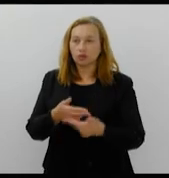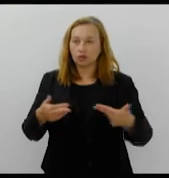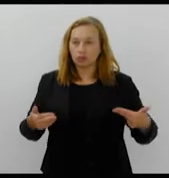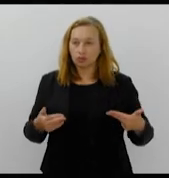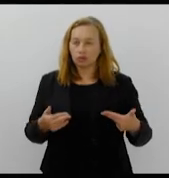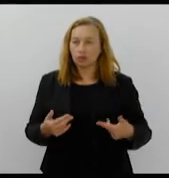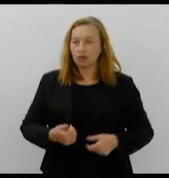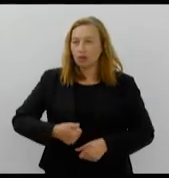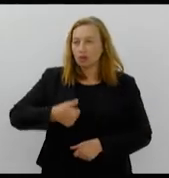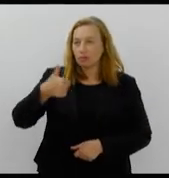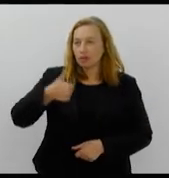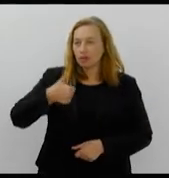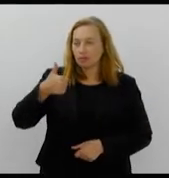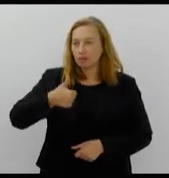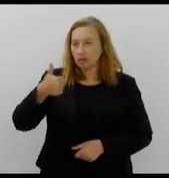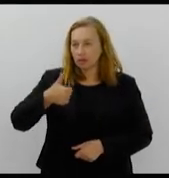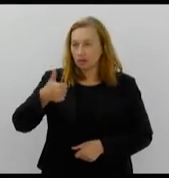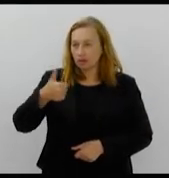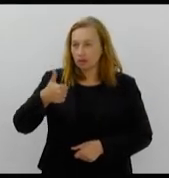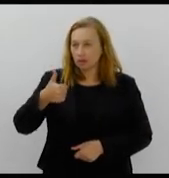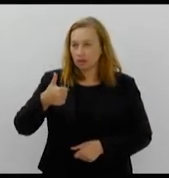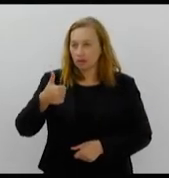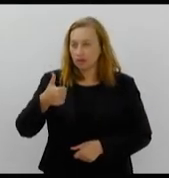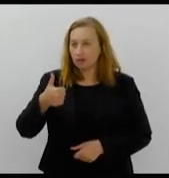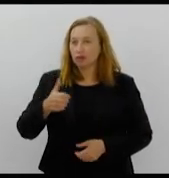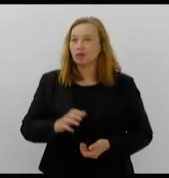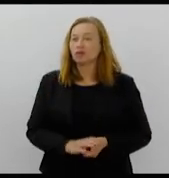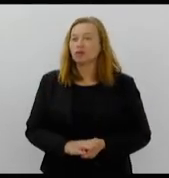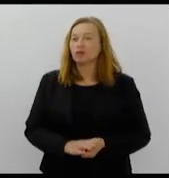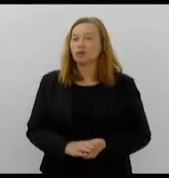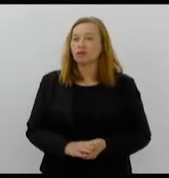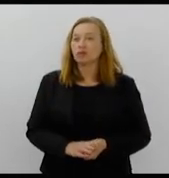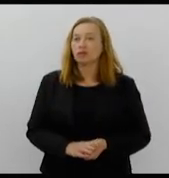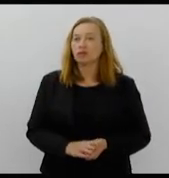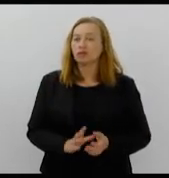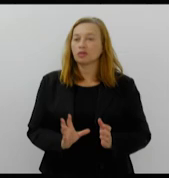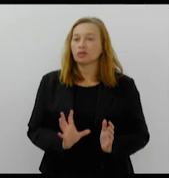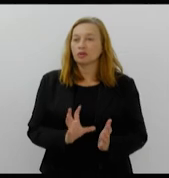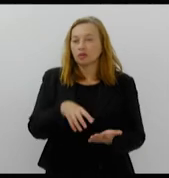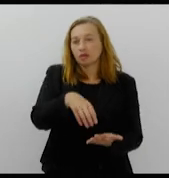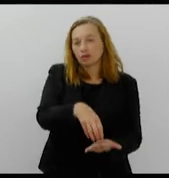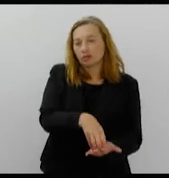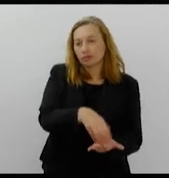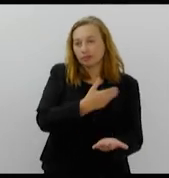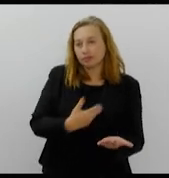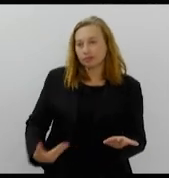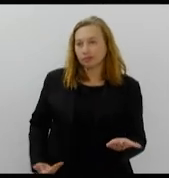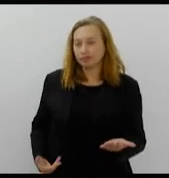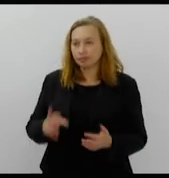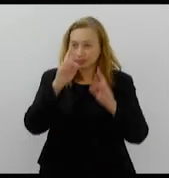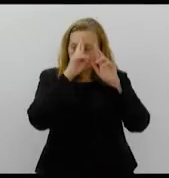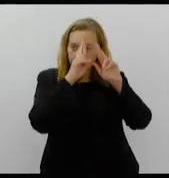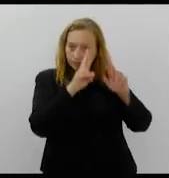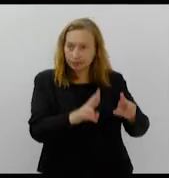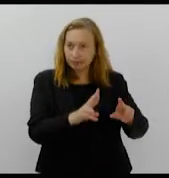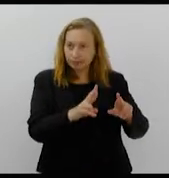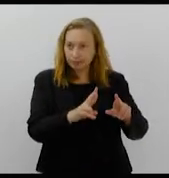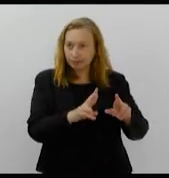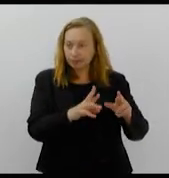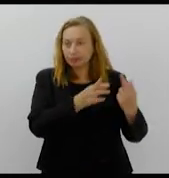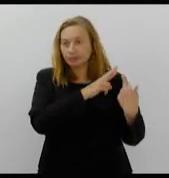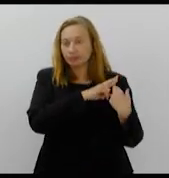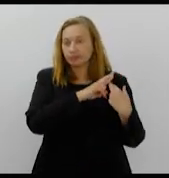federal. Rede pública esta, que é de responsabilidade do governo federal, que no meio